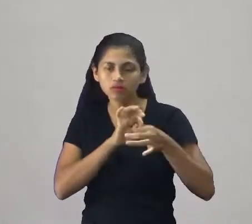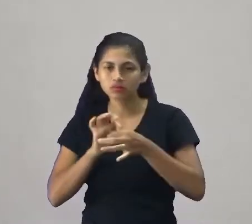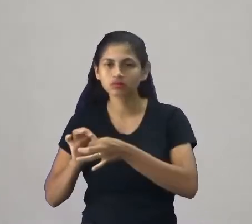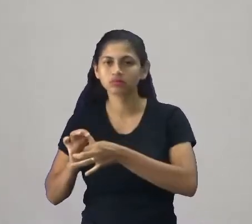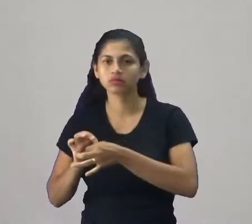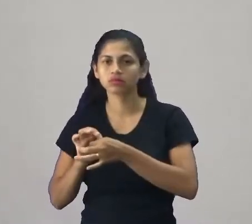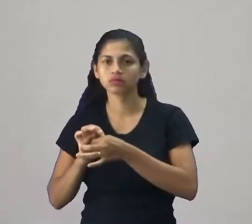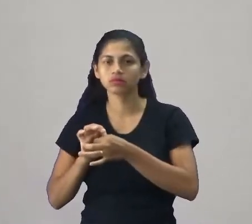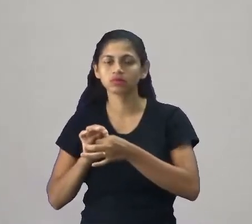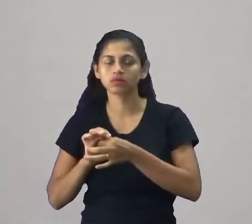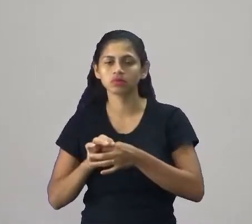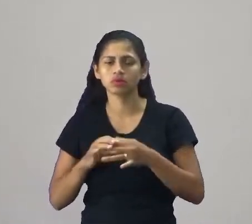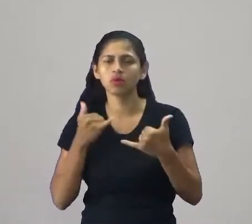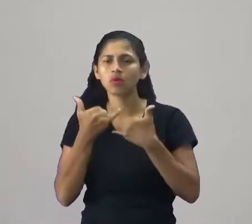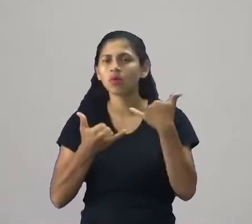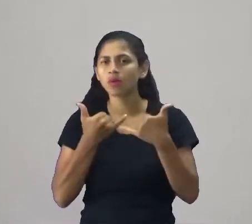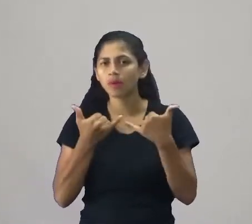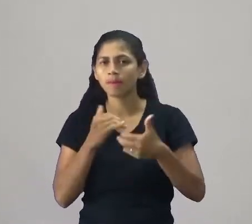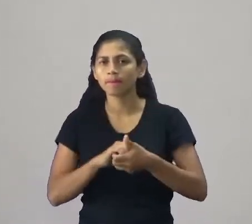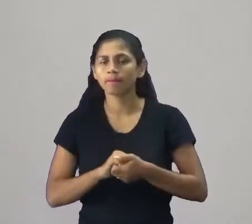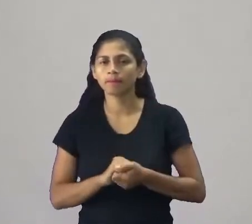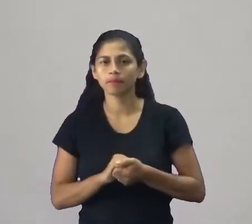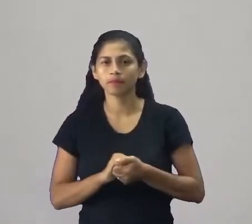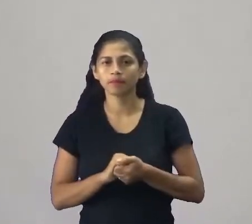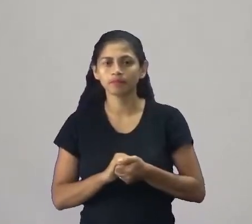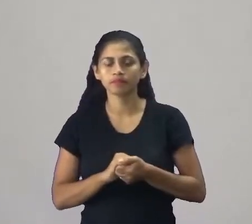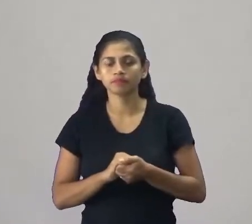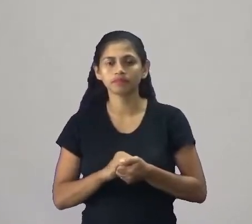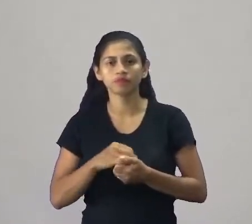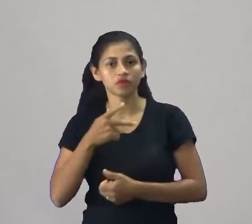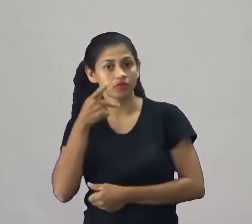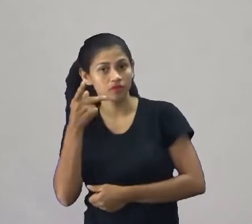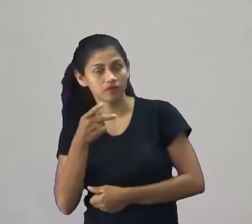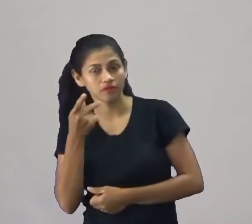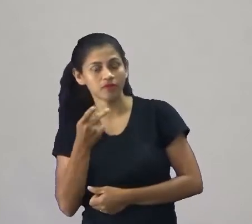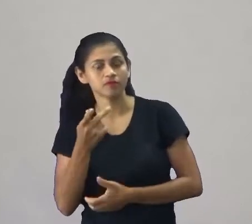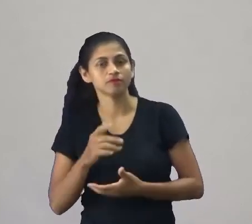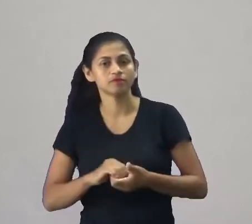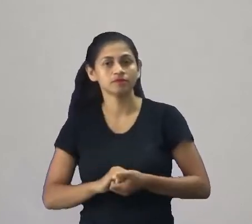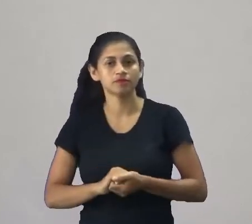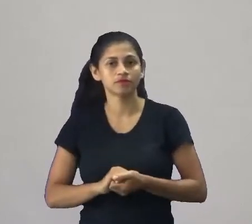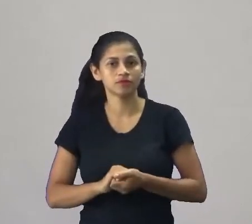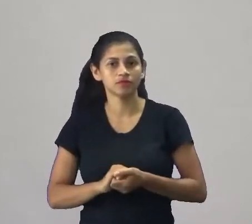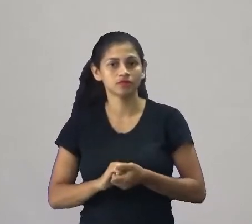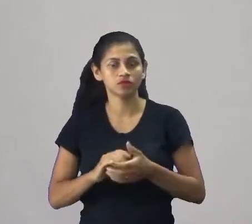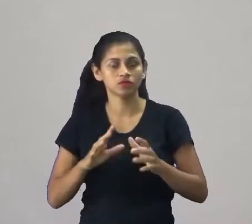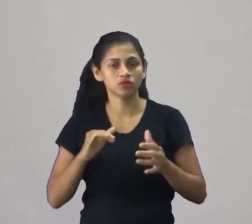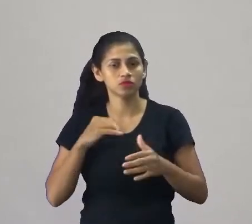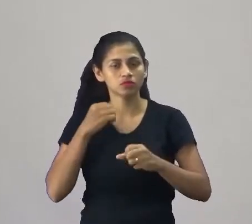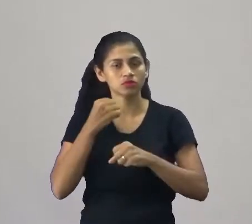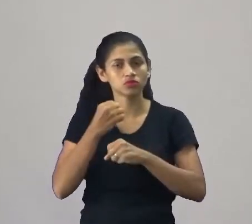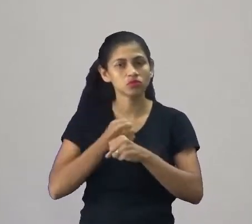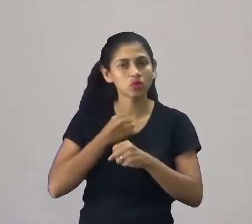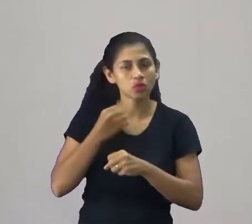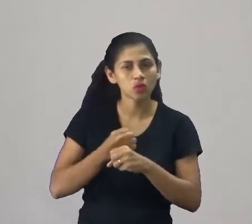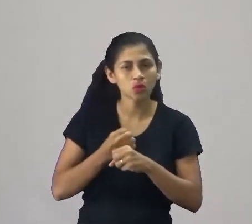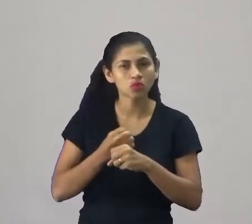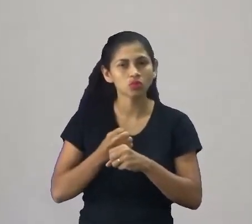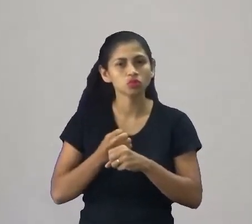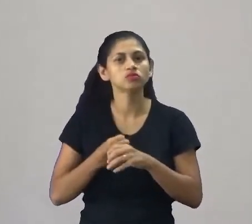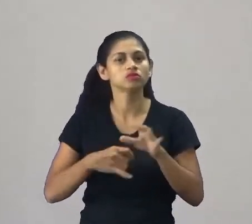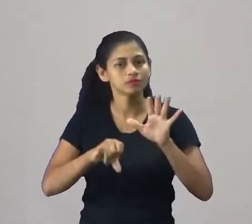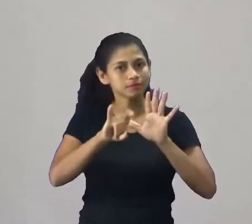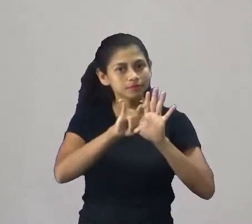o direcionamento do brincar. As brincadeiras, né, fazem parte da nossa construção identitária.